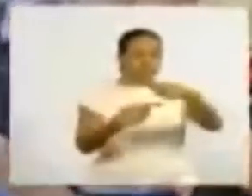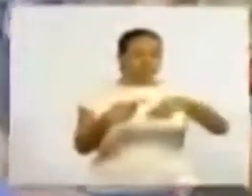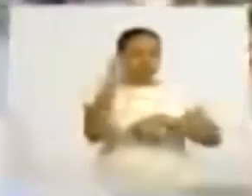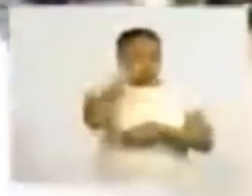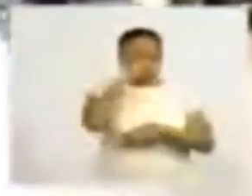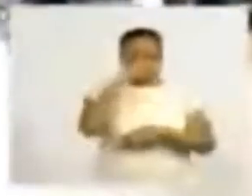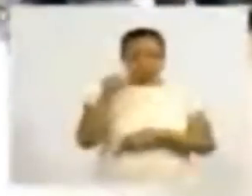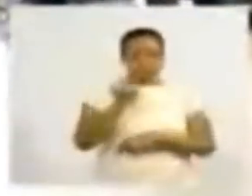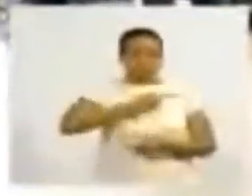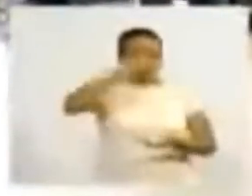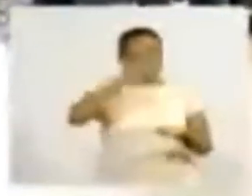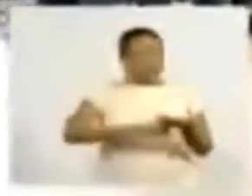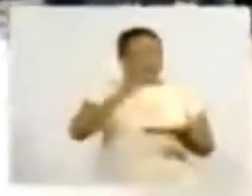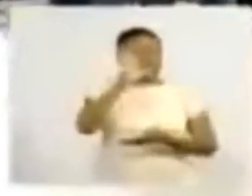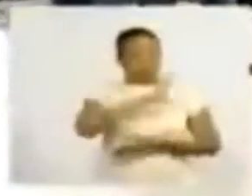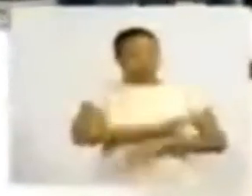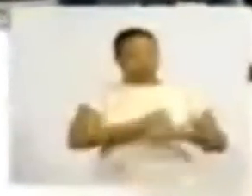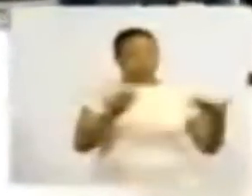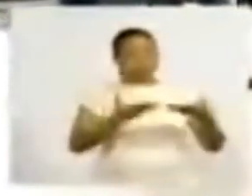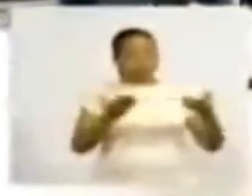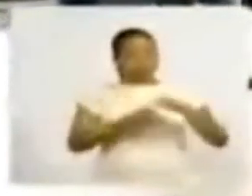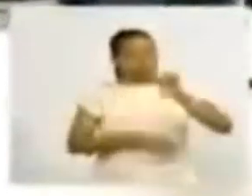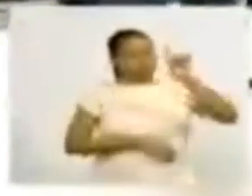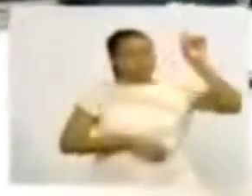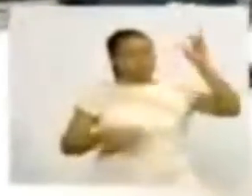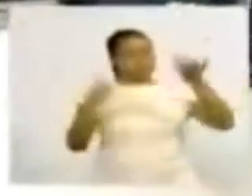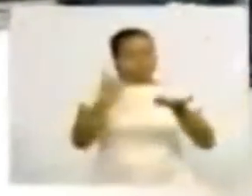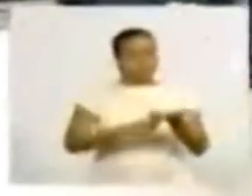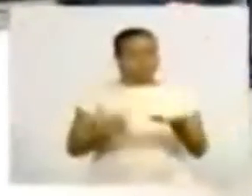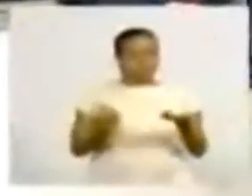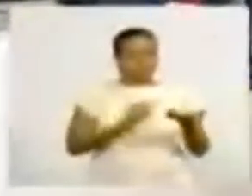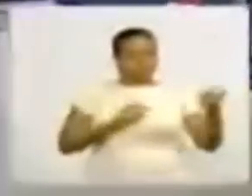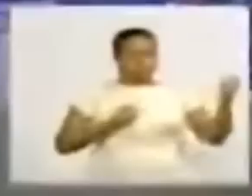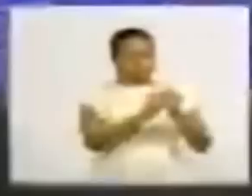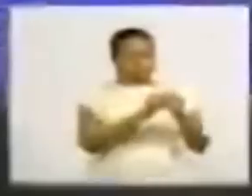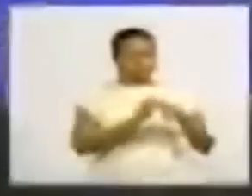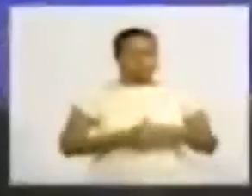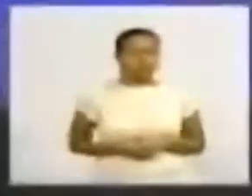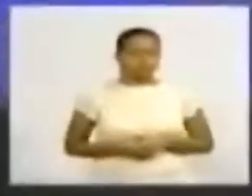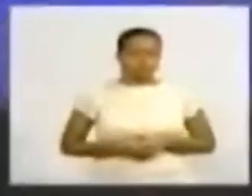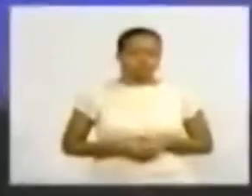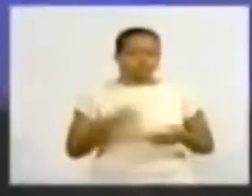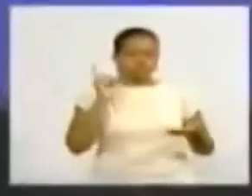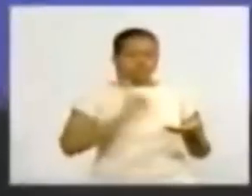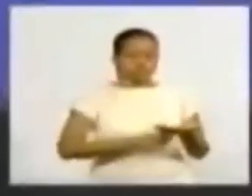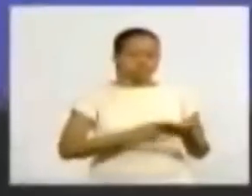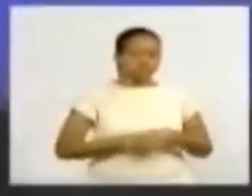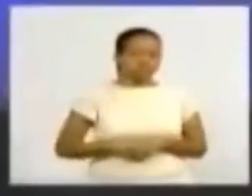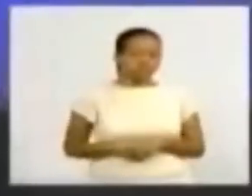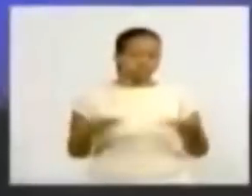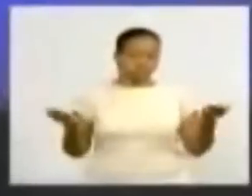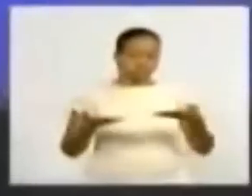recordarão o grande compromisso de amor que hoje Deus resolveu marcar conosco. O grande